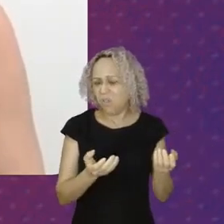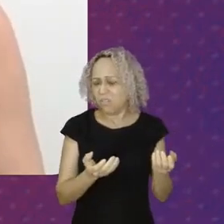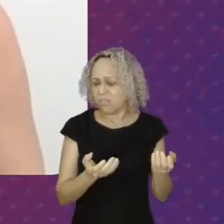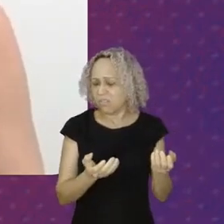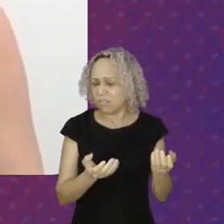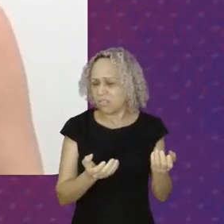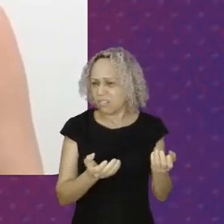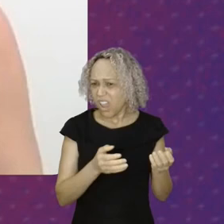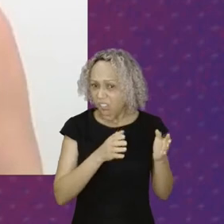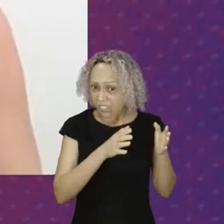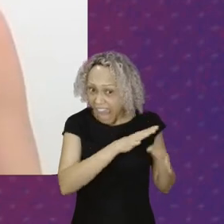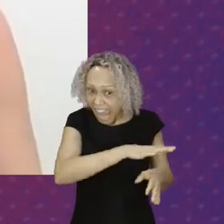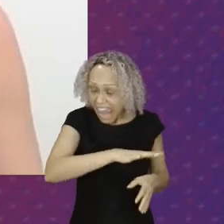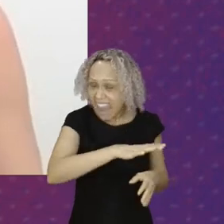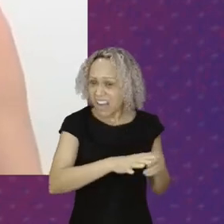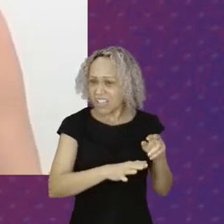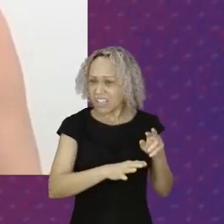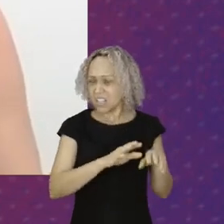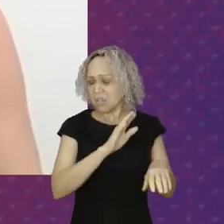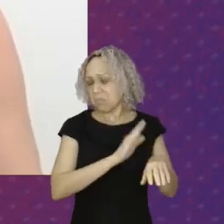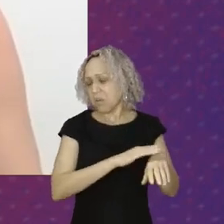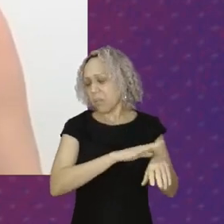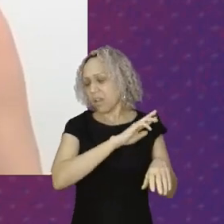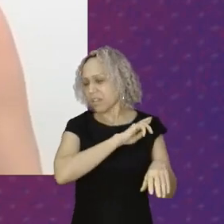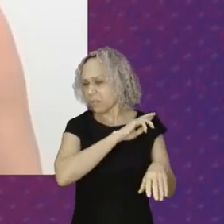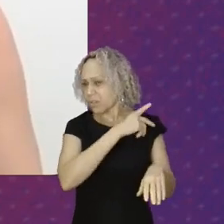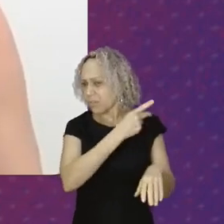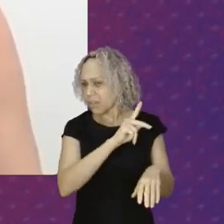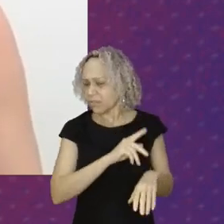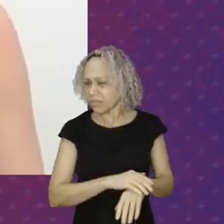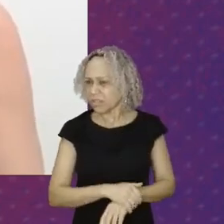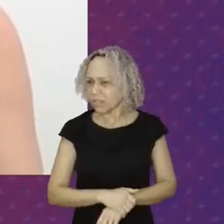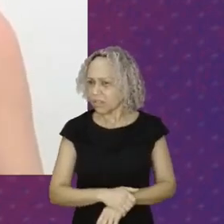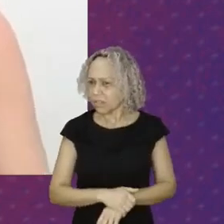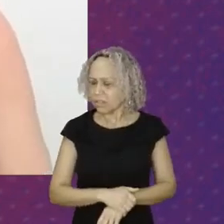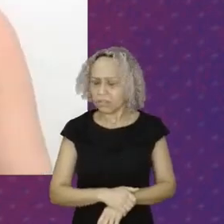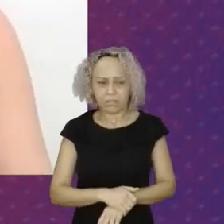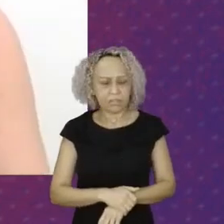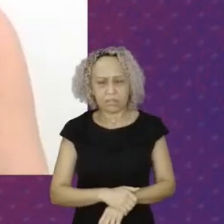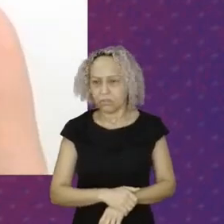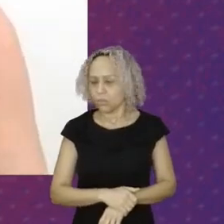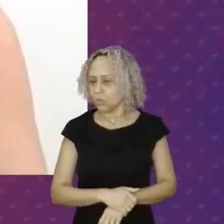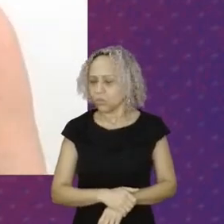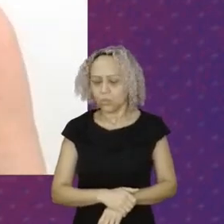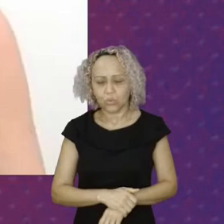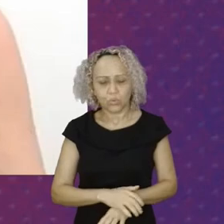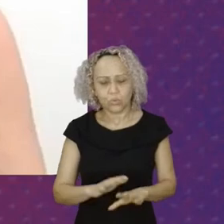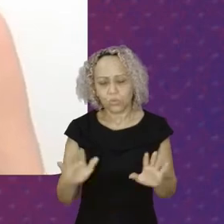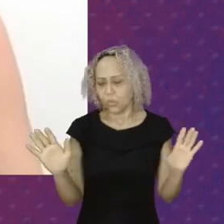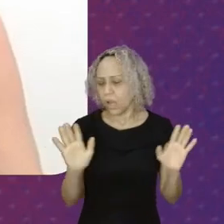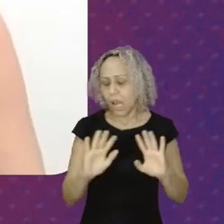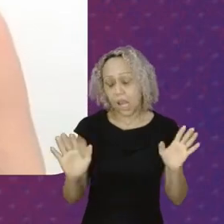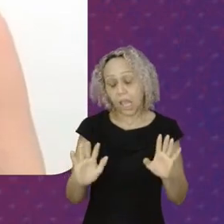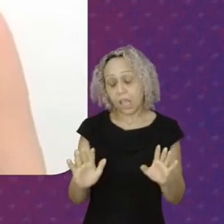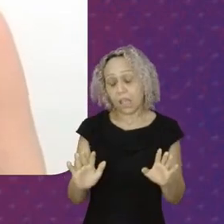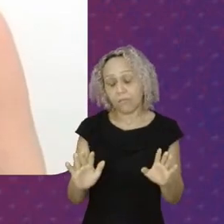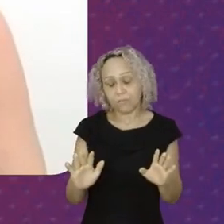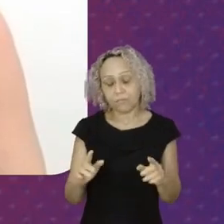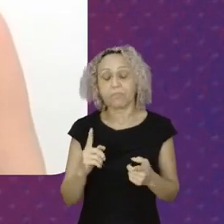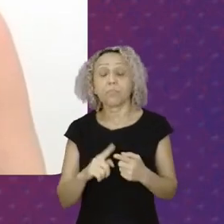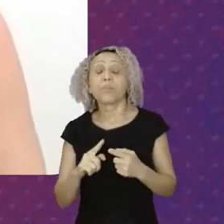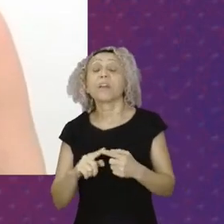na cilada do integracionismo. Porque, do ponto de vista, né, da